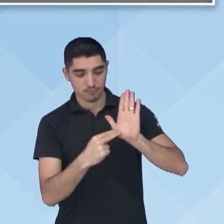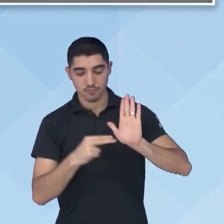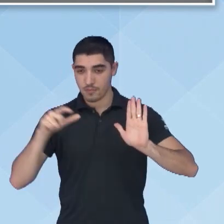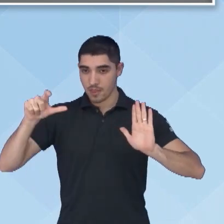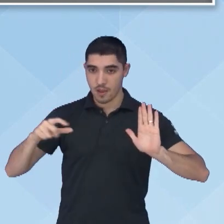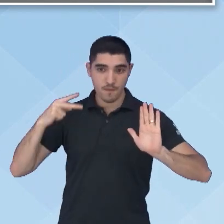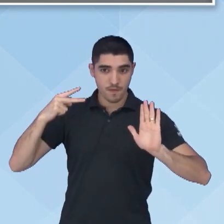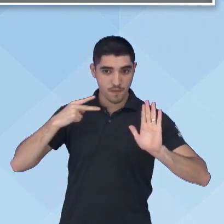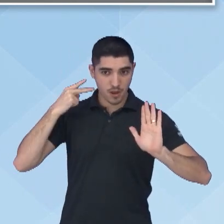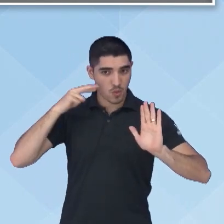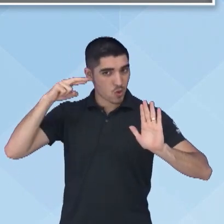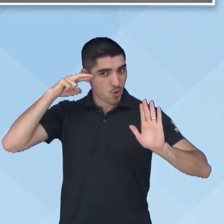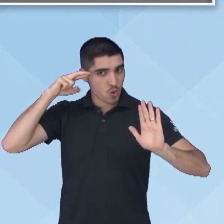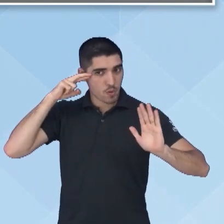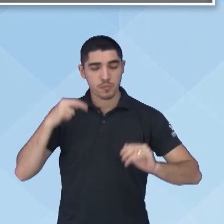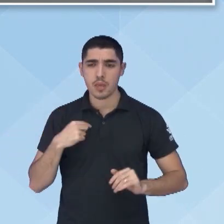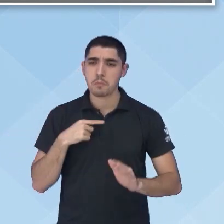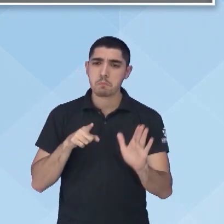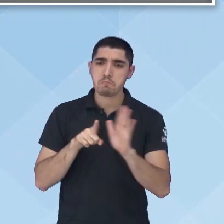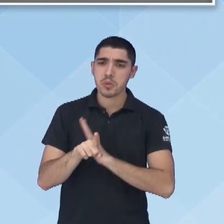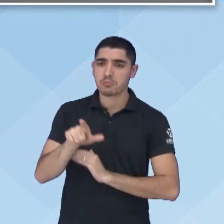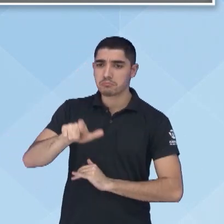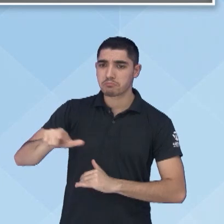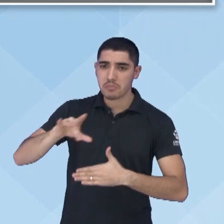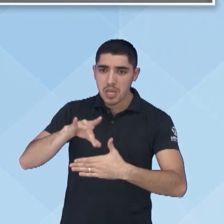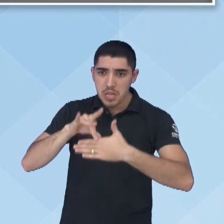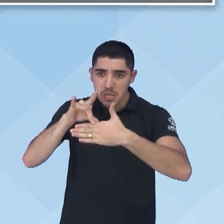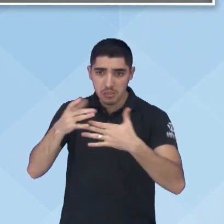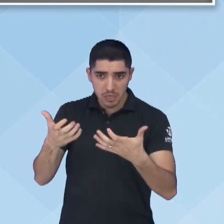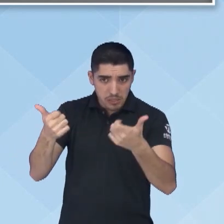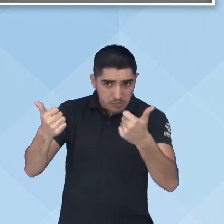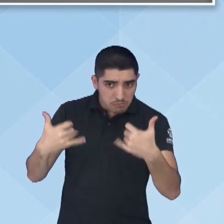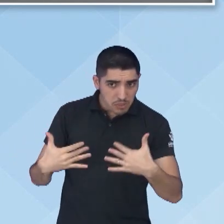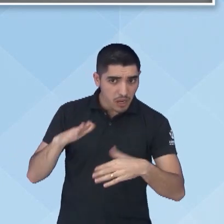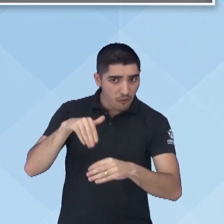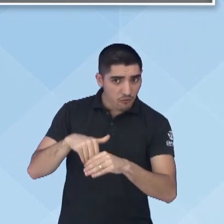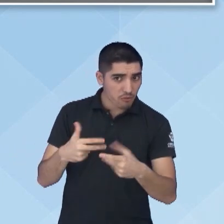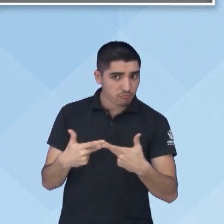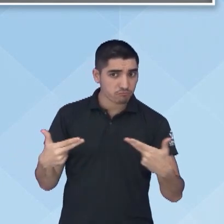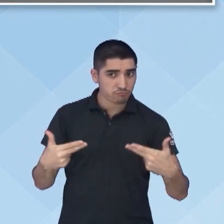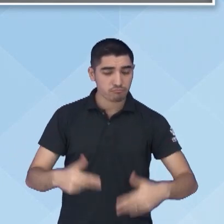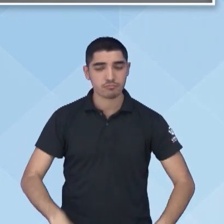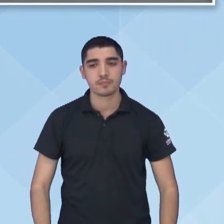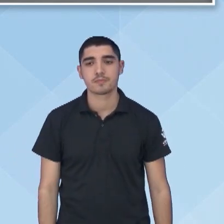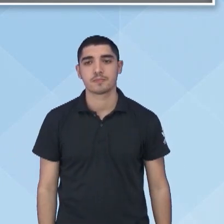Cacém. Consulto a liderança e desejo encaminhar a votação.